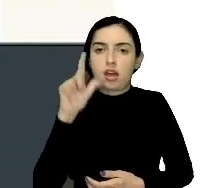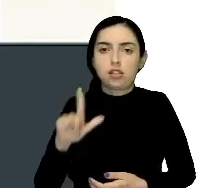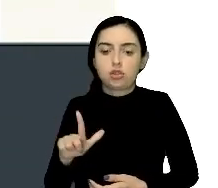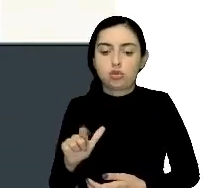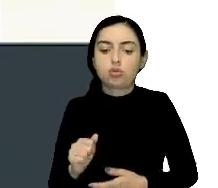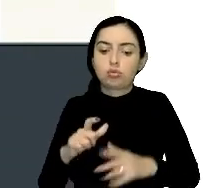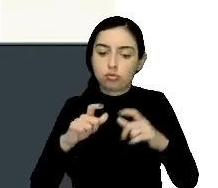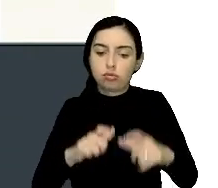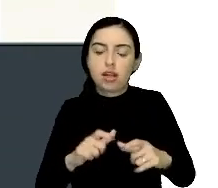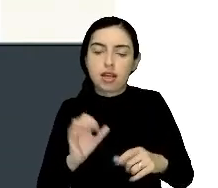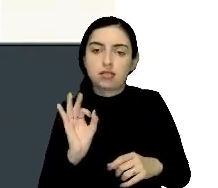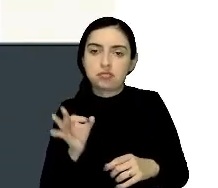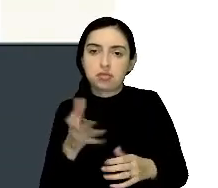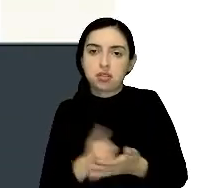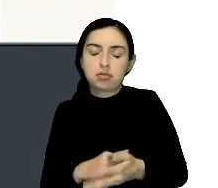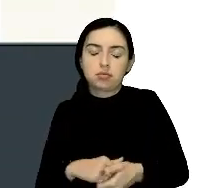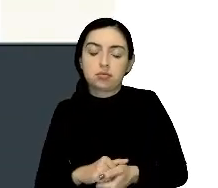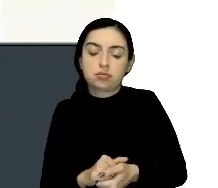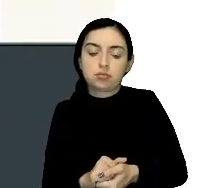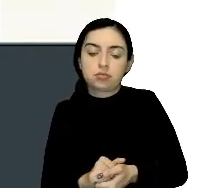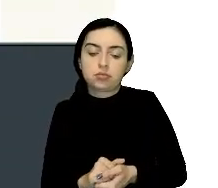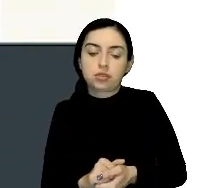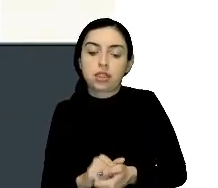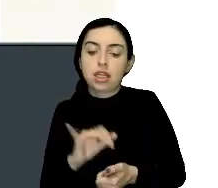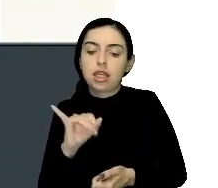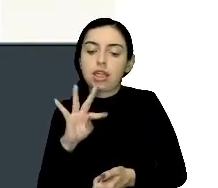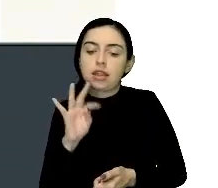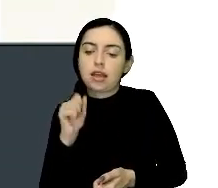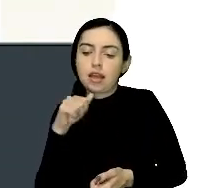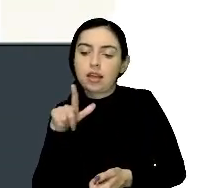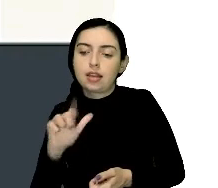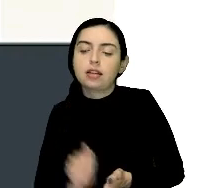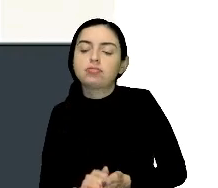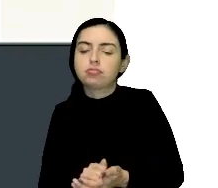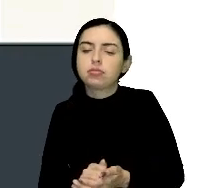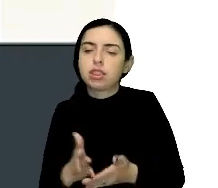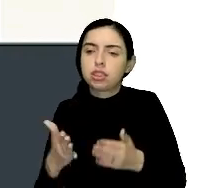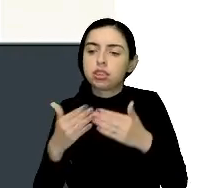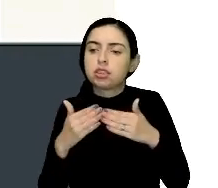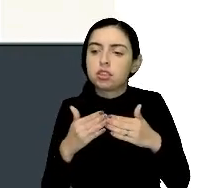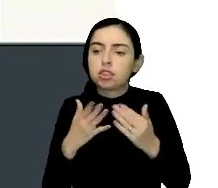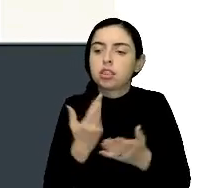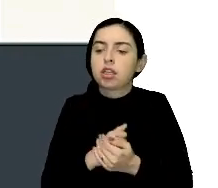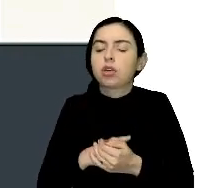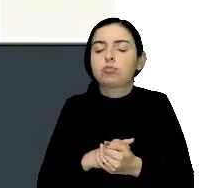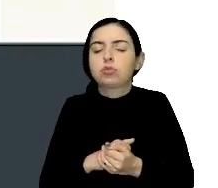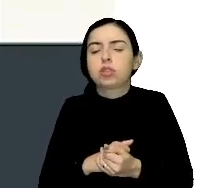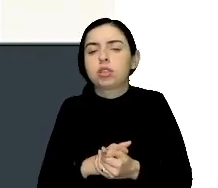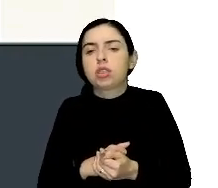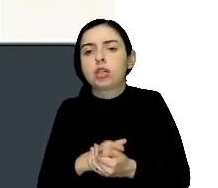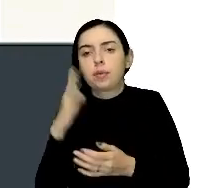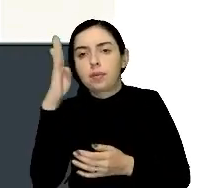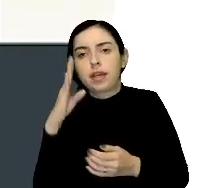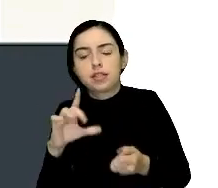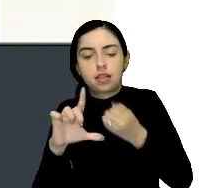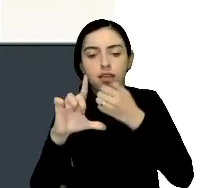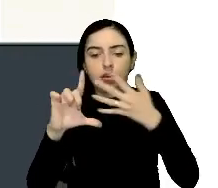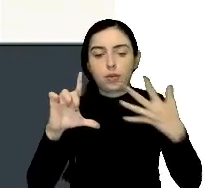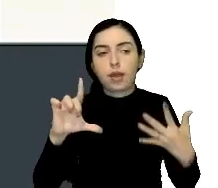território, e recentemente a Itália concedeu refúgio a brasileiros do grupo LGBT, porque entende que a